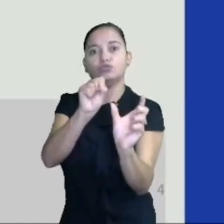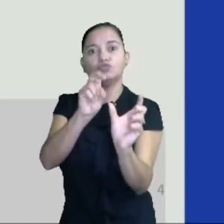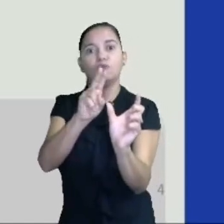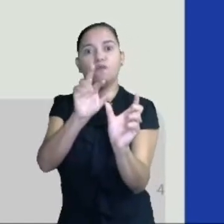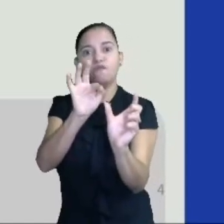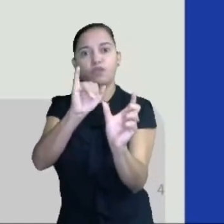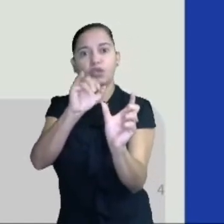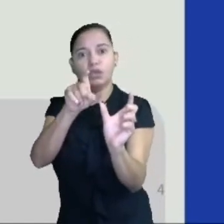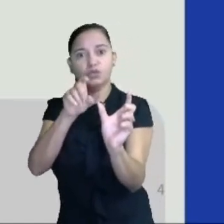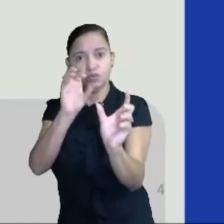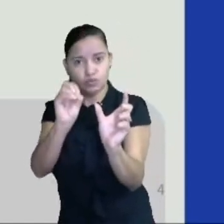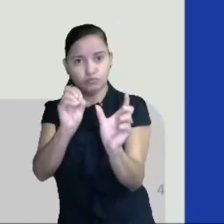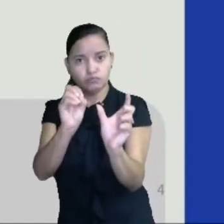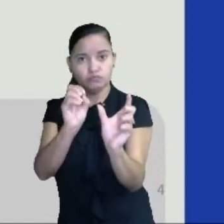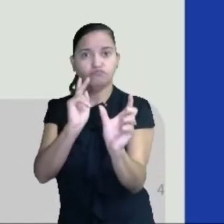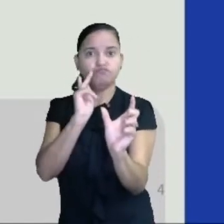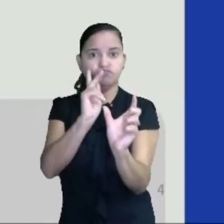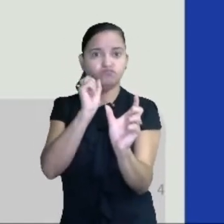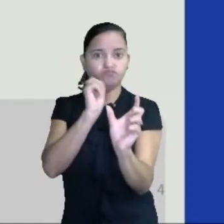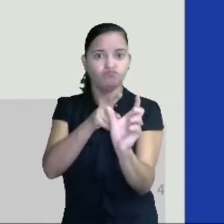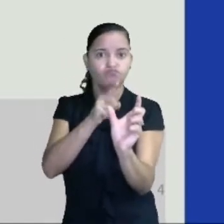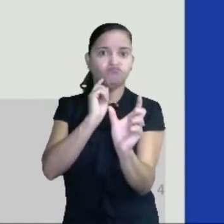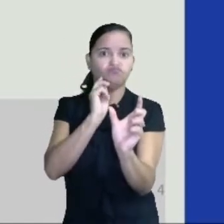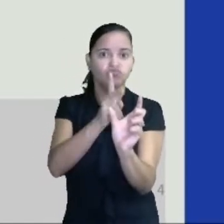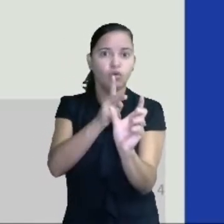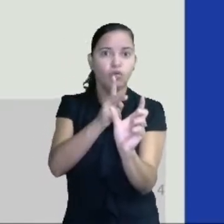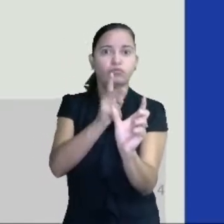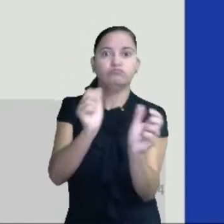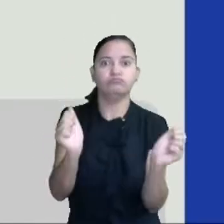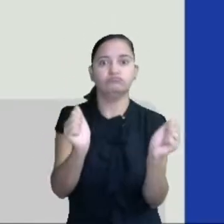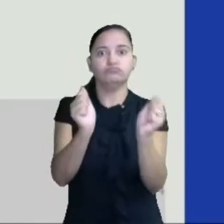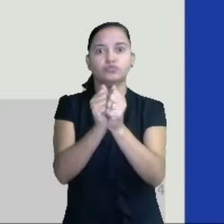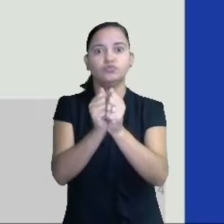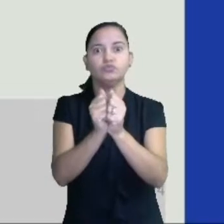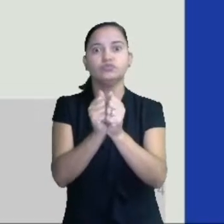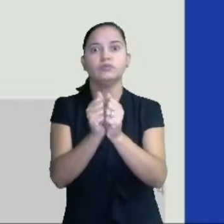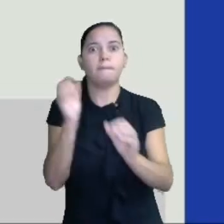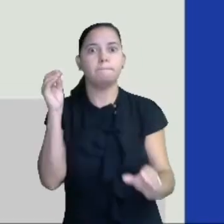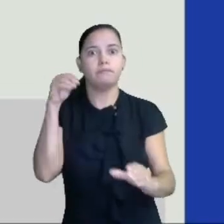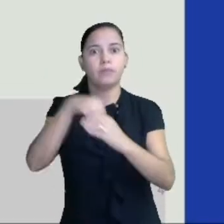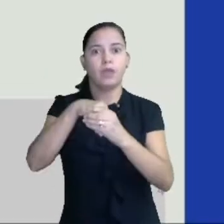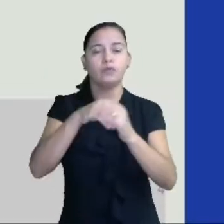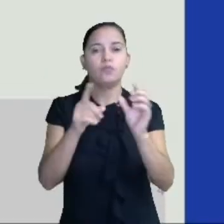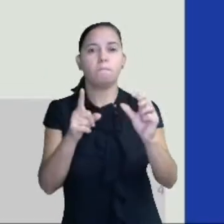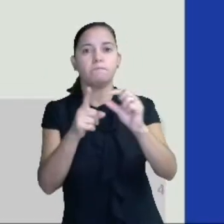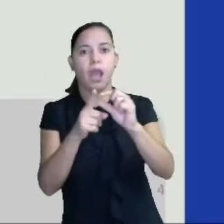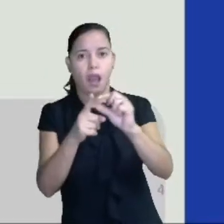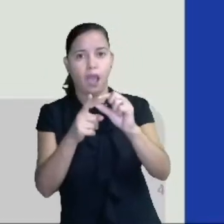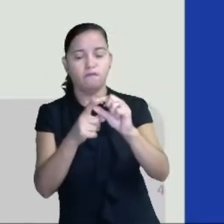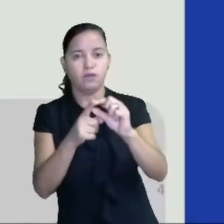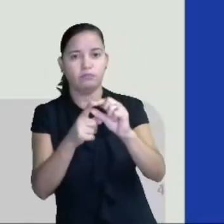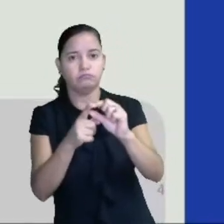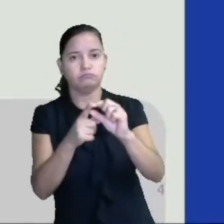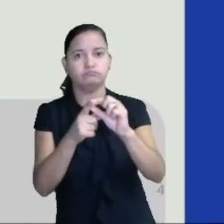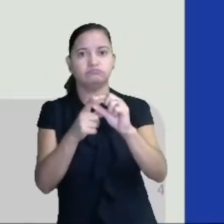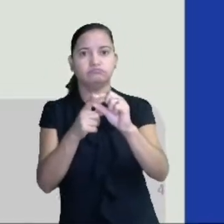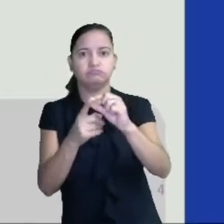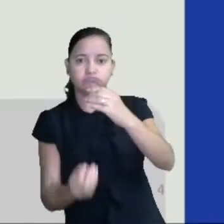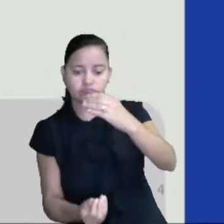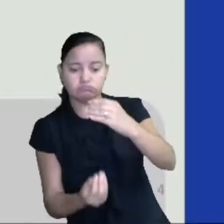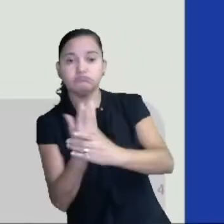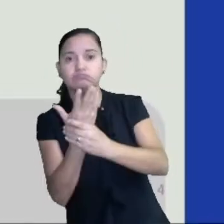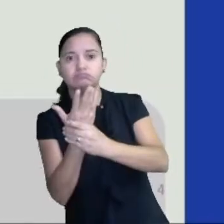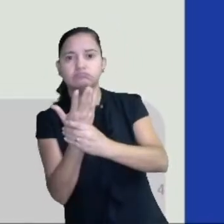sufixos são morfemas que se juntam às palavras a fim de formar